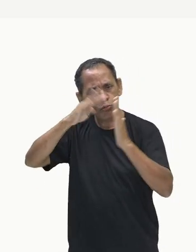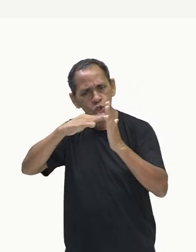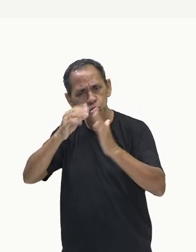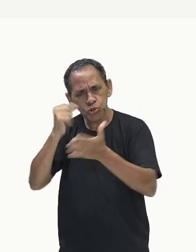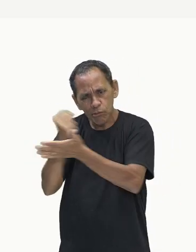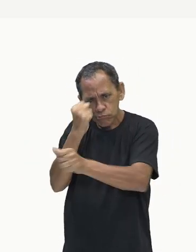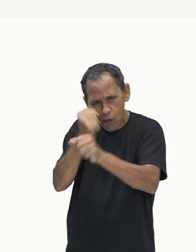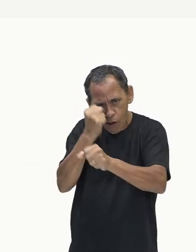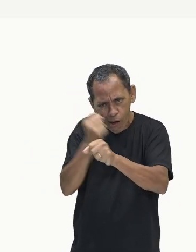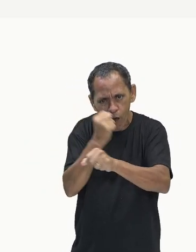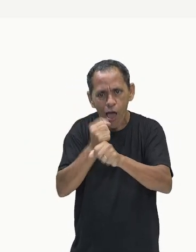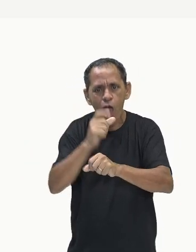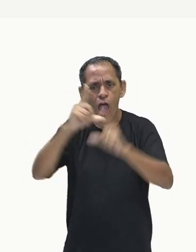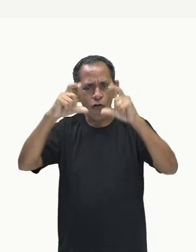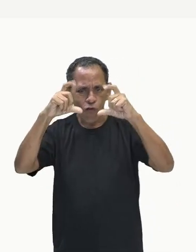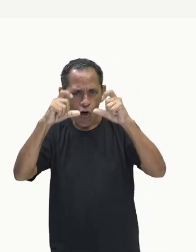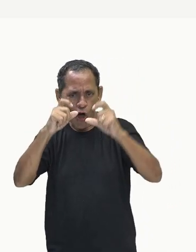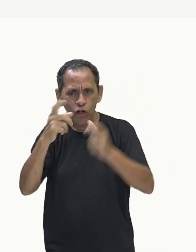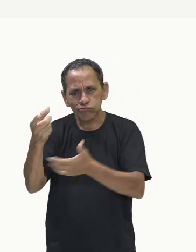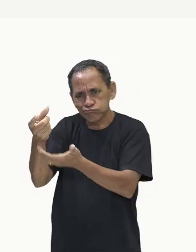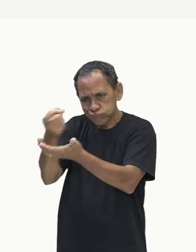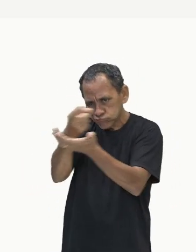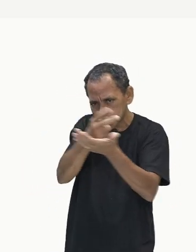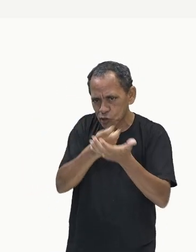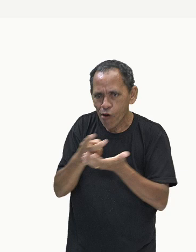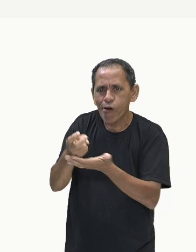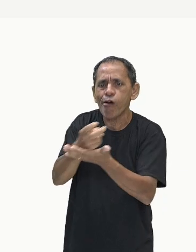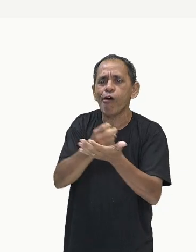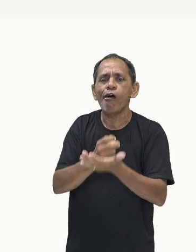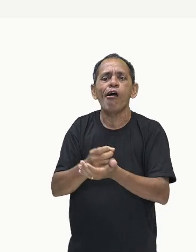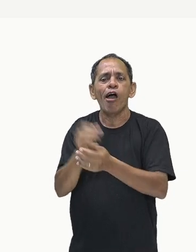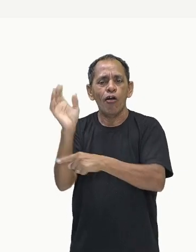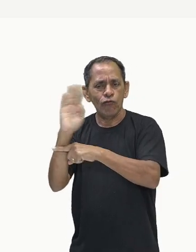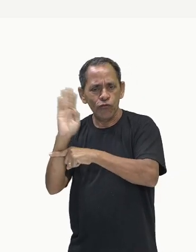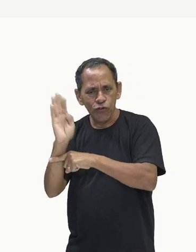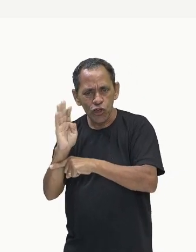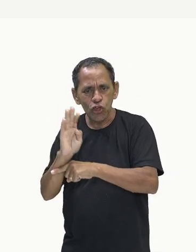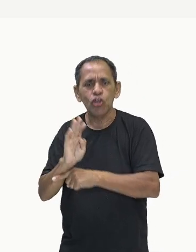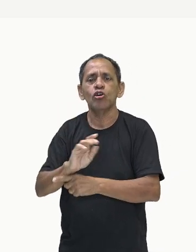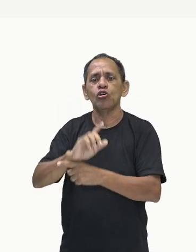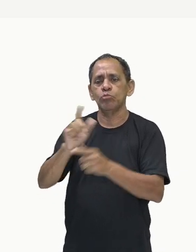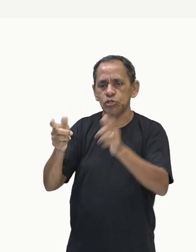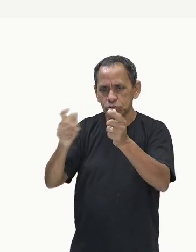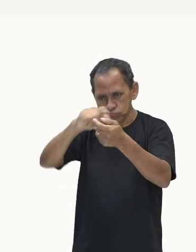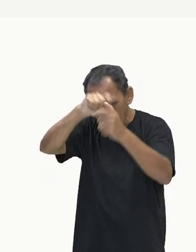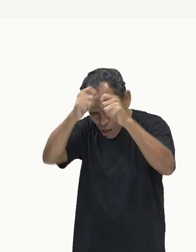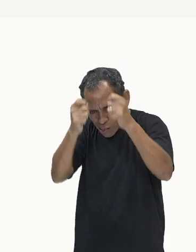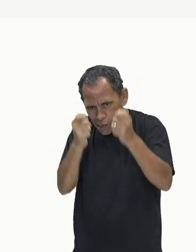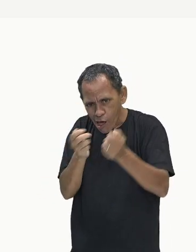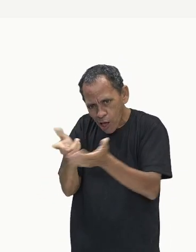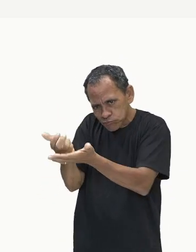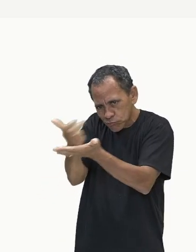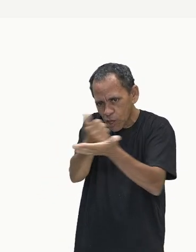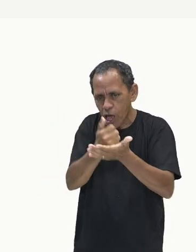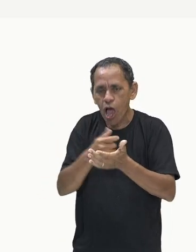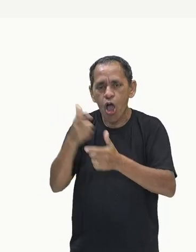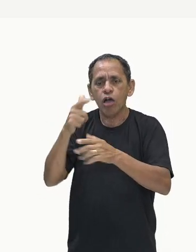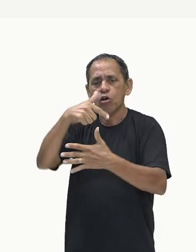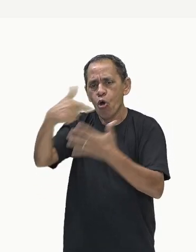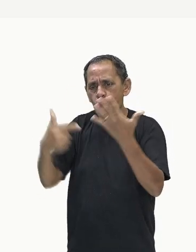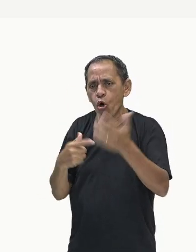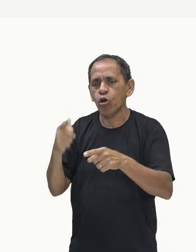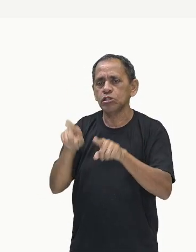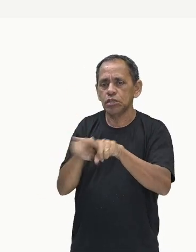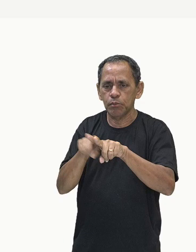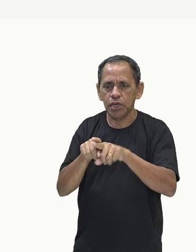esculturas, fotografias, desenhos, filmes, caricaturas, entre outros. Também, além de textos e imagens,